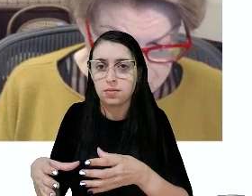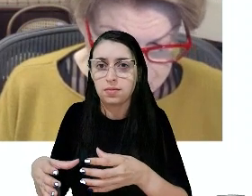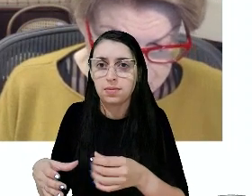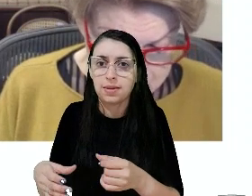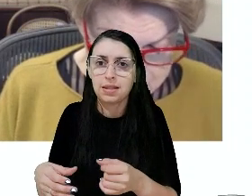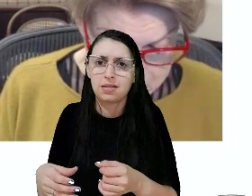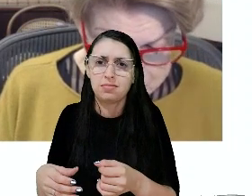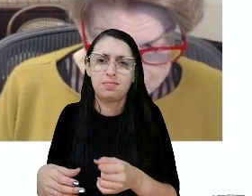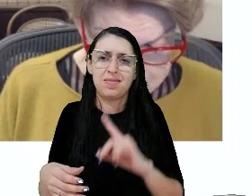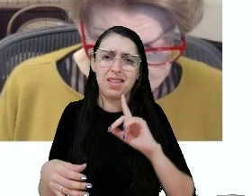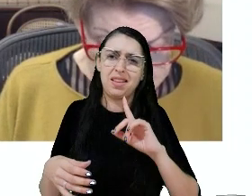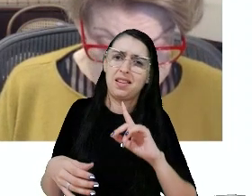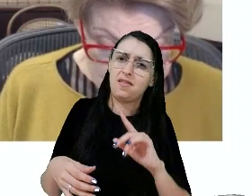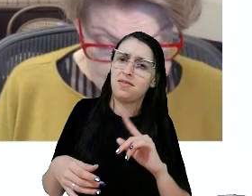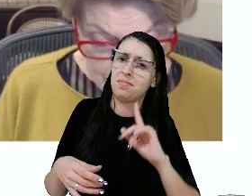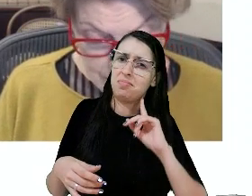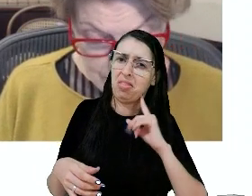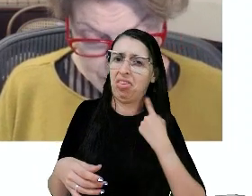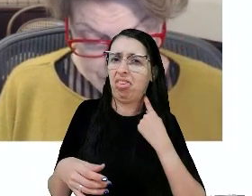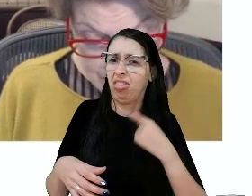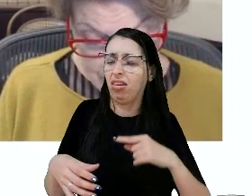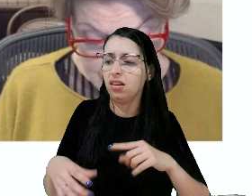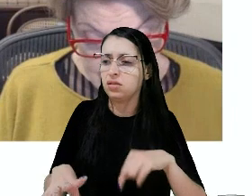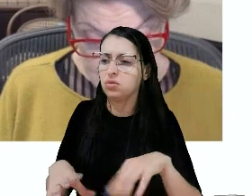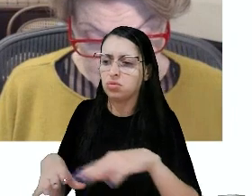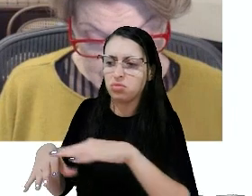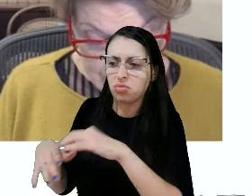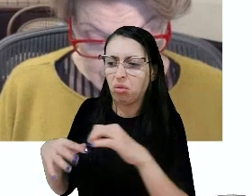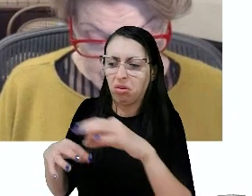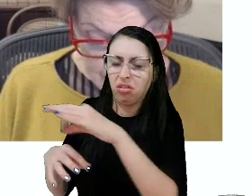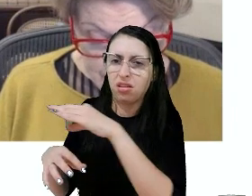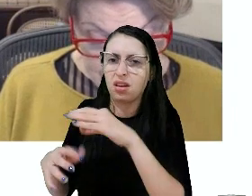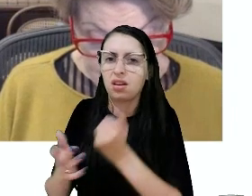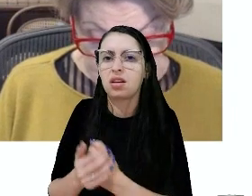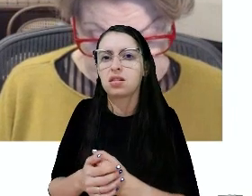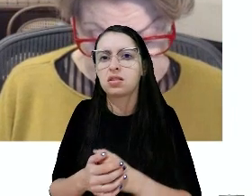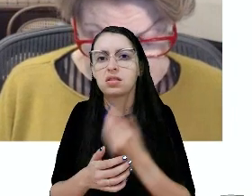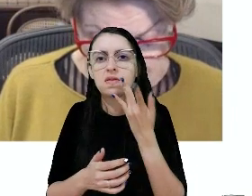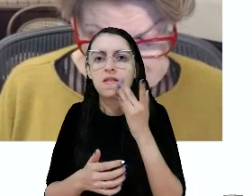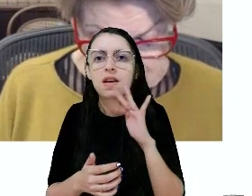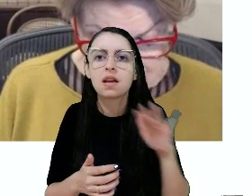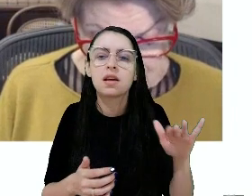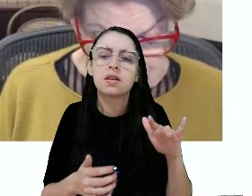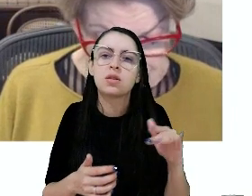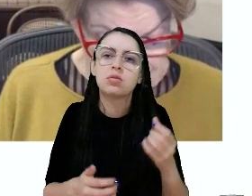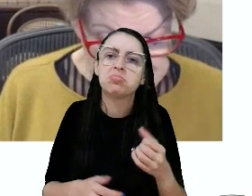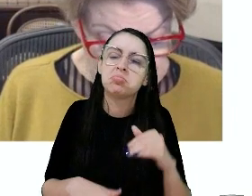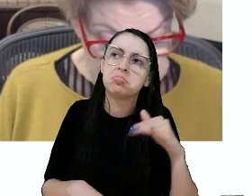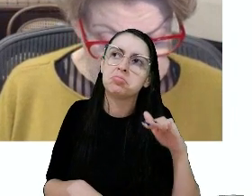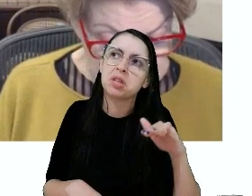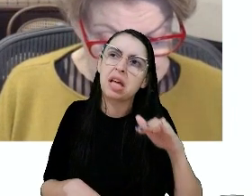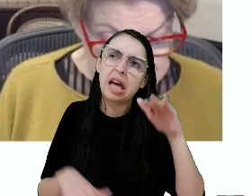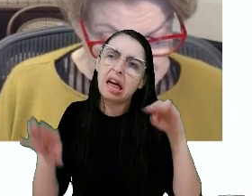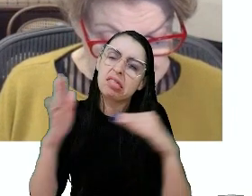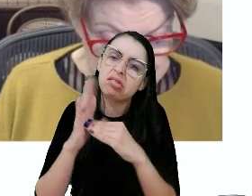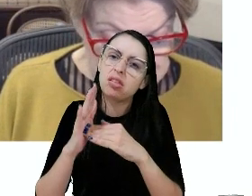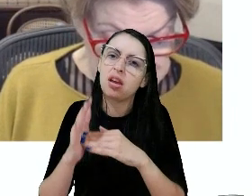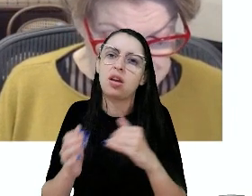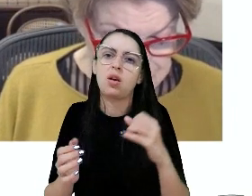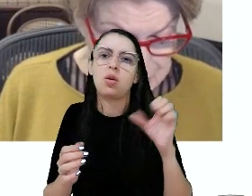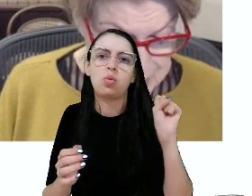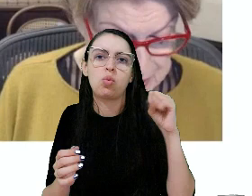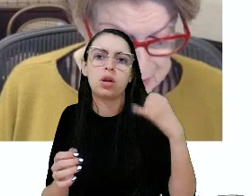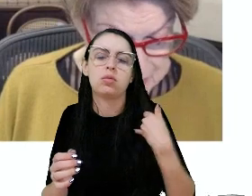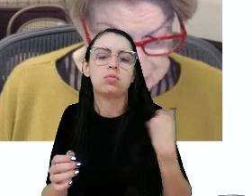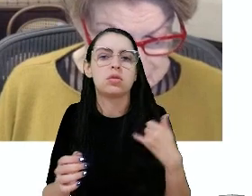bacia. Só que estava meio apodrecido, então estava cercado de moscas. E as crianças, de no máximo até 8 anos, que